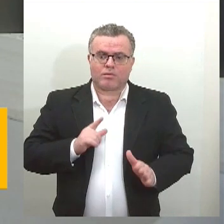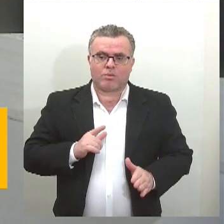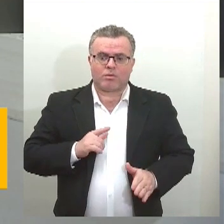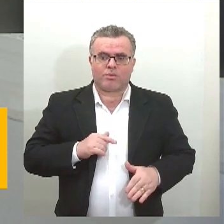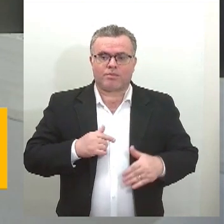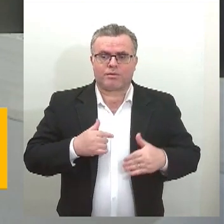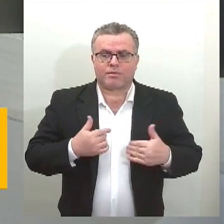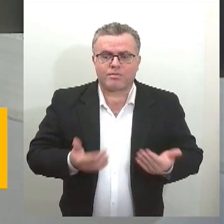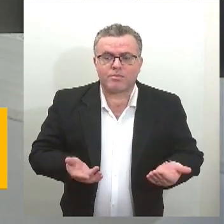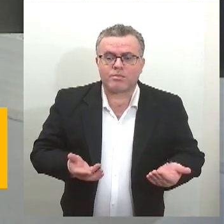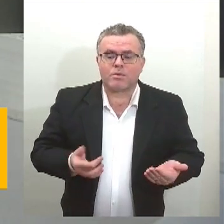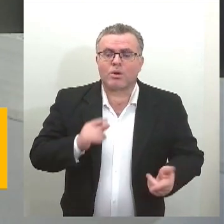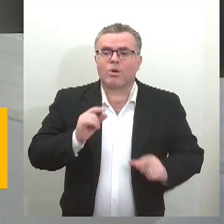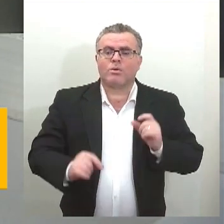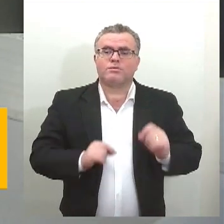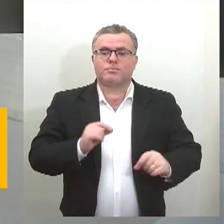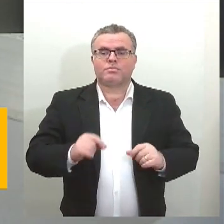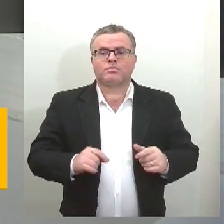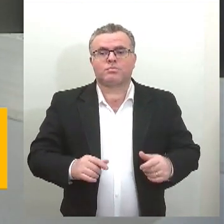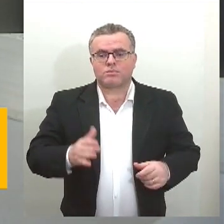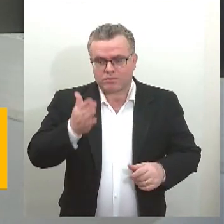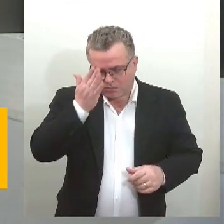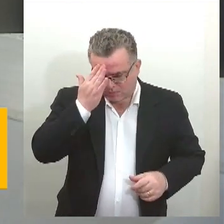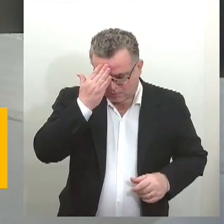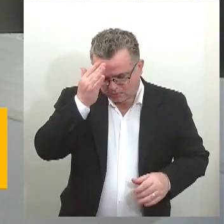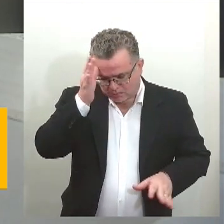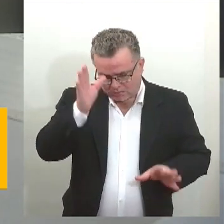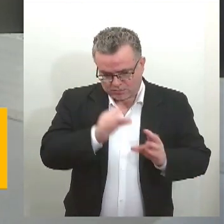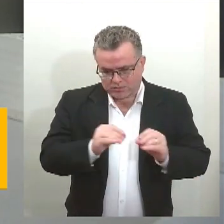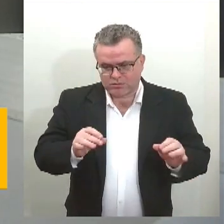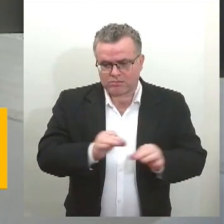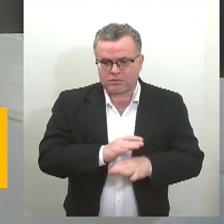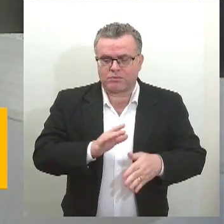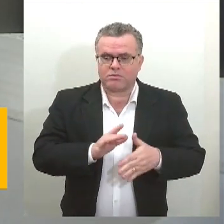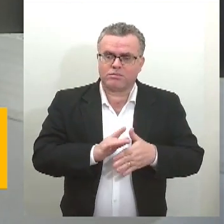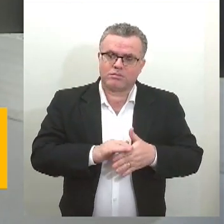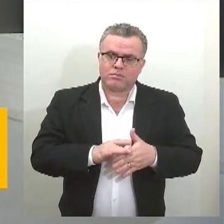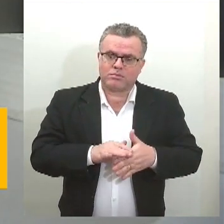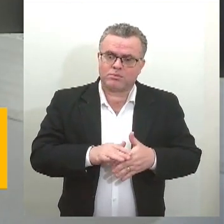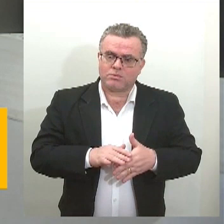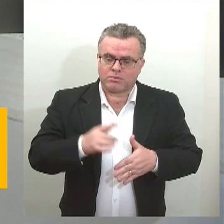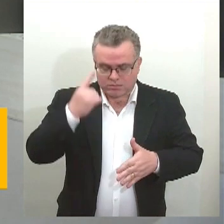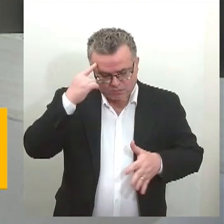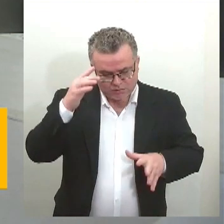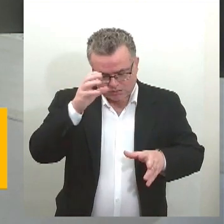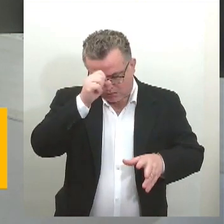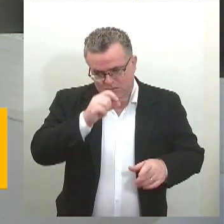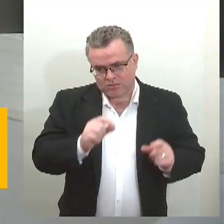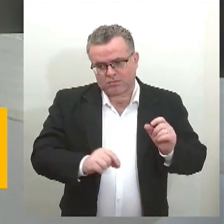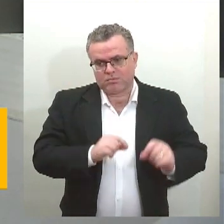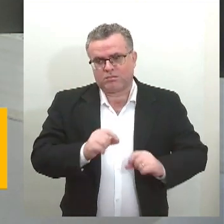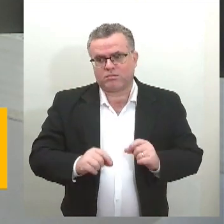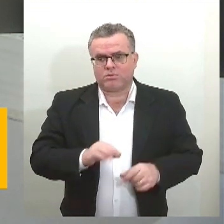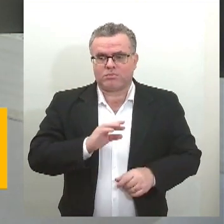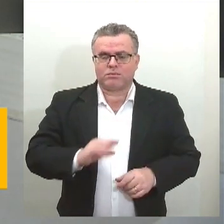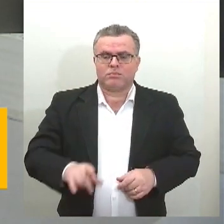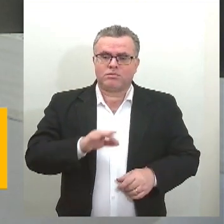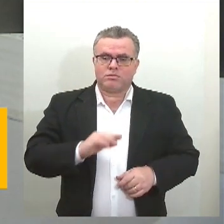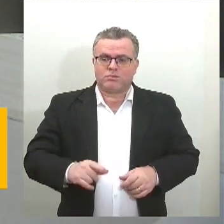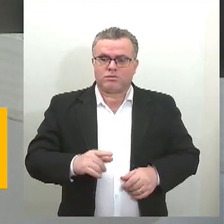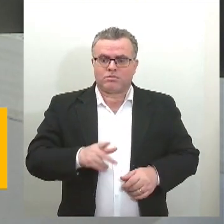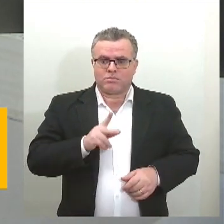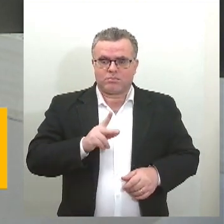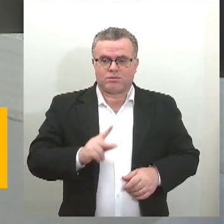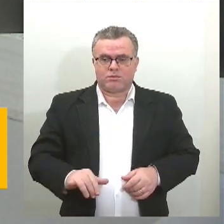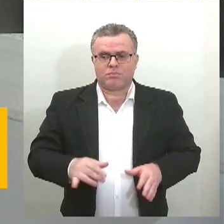fato, entender a doença e compreender que ela não é algo que vá lhe